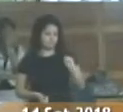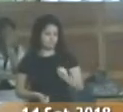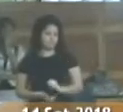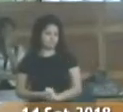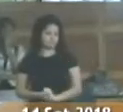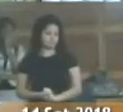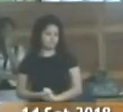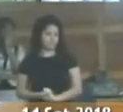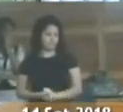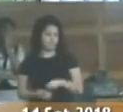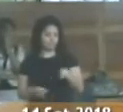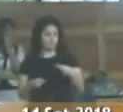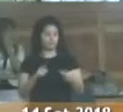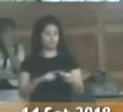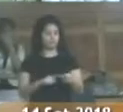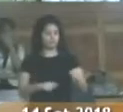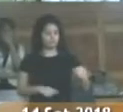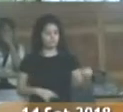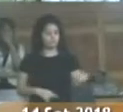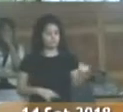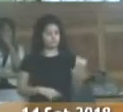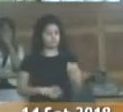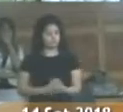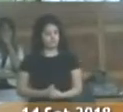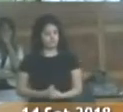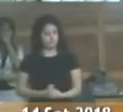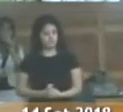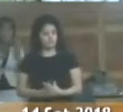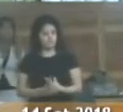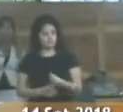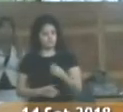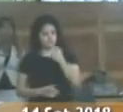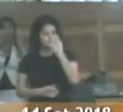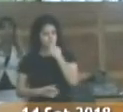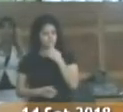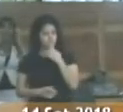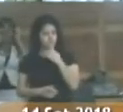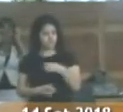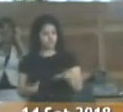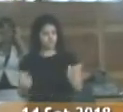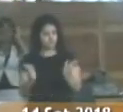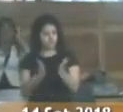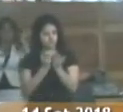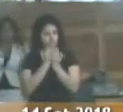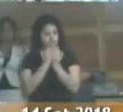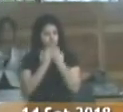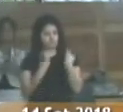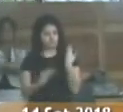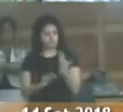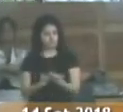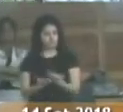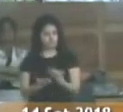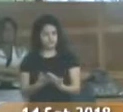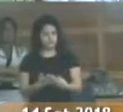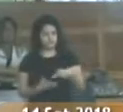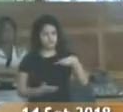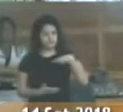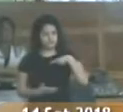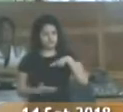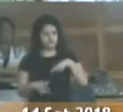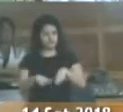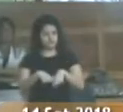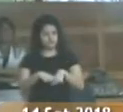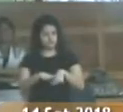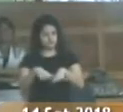Outro ponto importantíssimo, outro grave evento ocorrido foi o fechamento das escolas que haviam pela ilha, sob